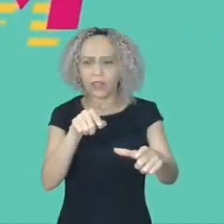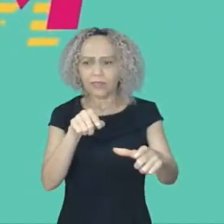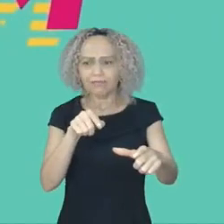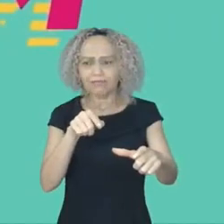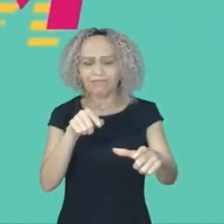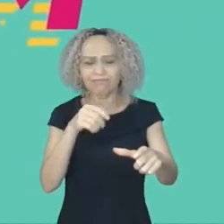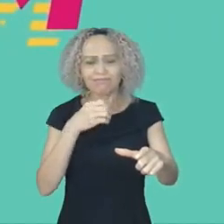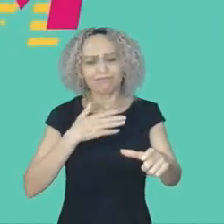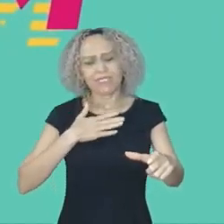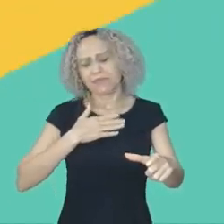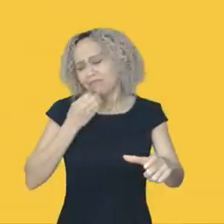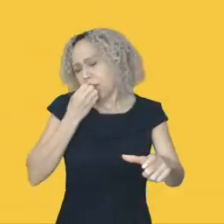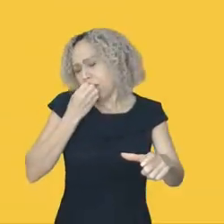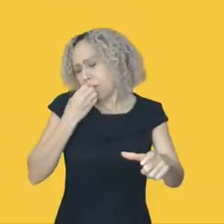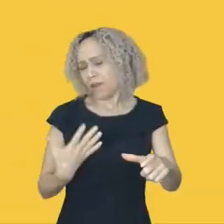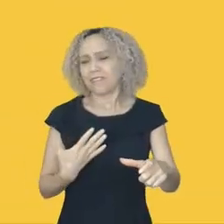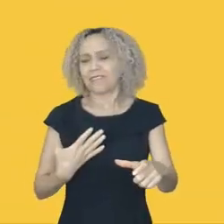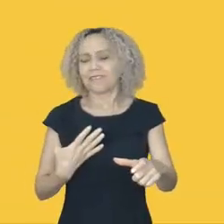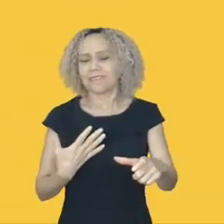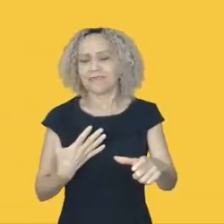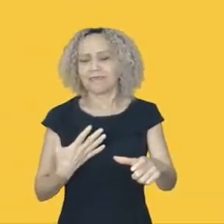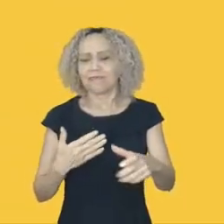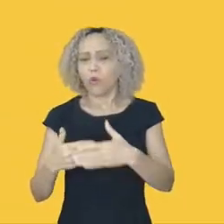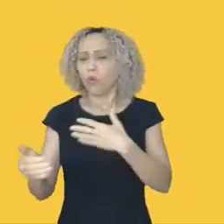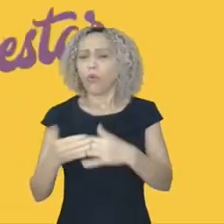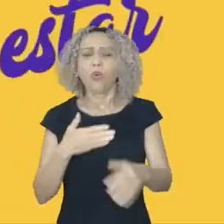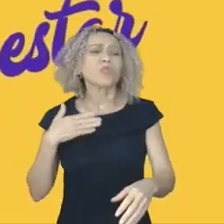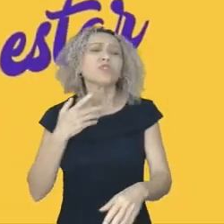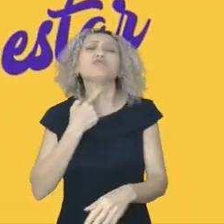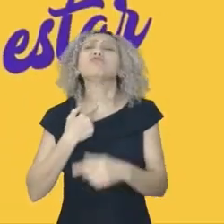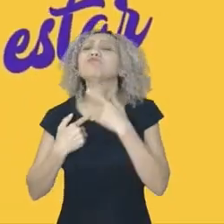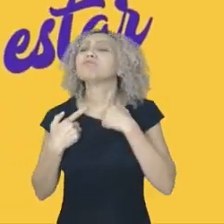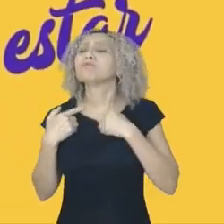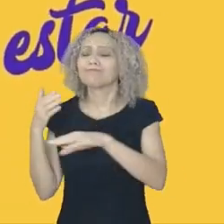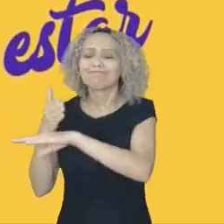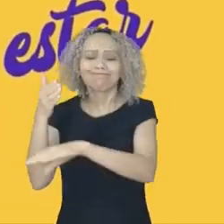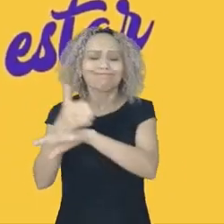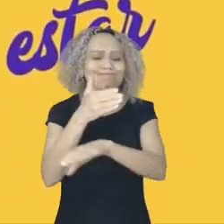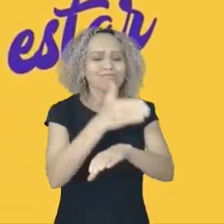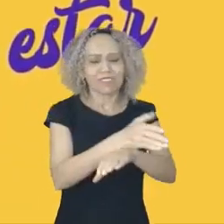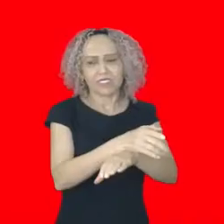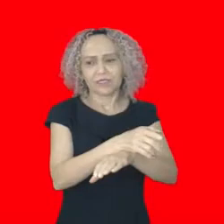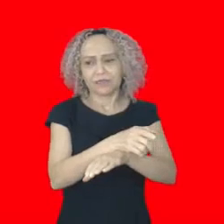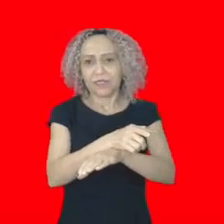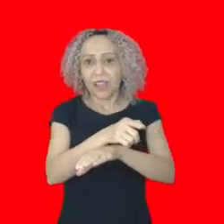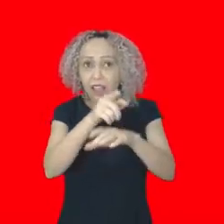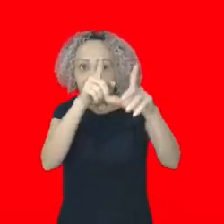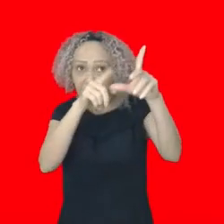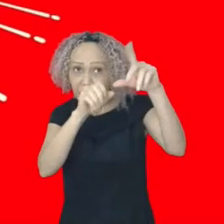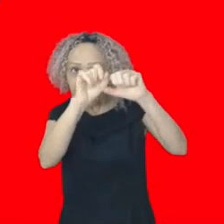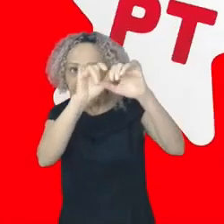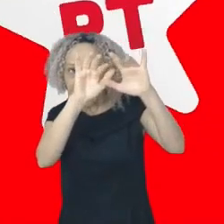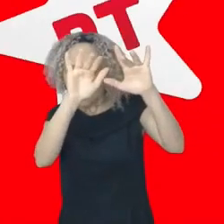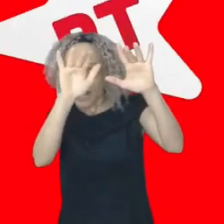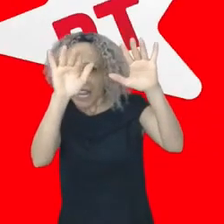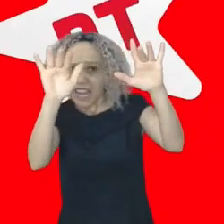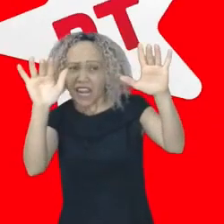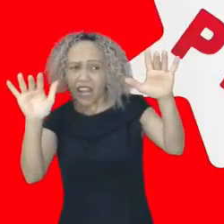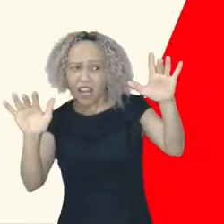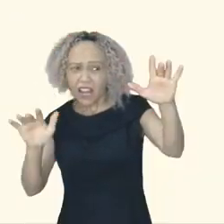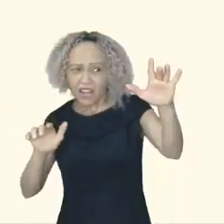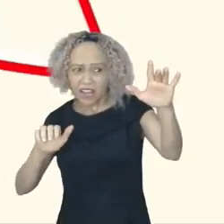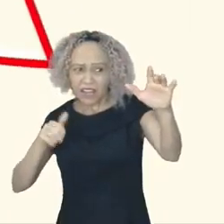lugar que é bom pra mim. É onde eu quiser estar. A estrela ainda